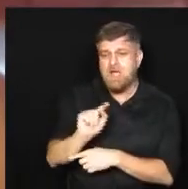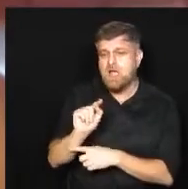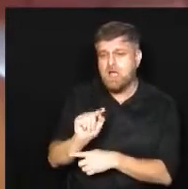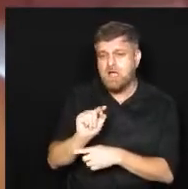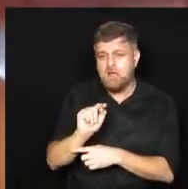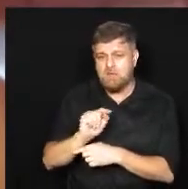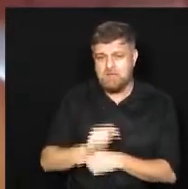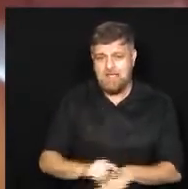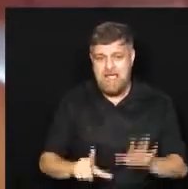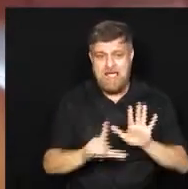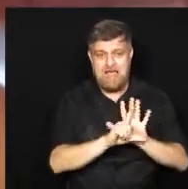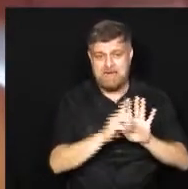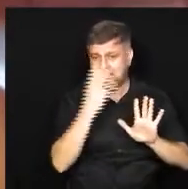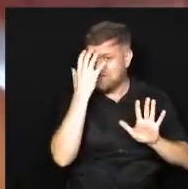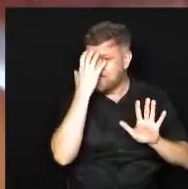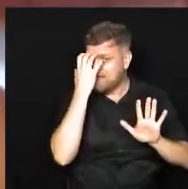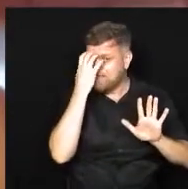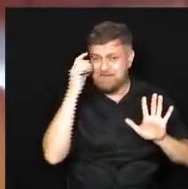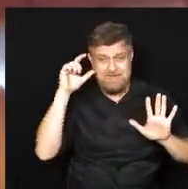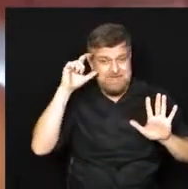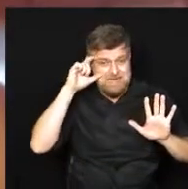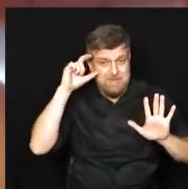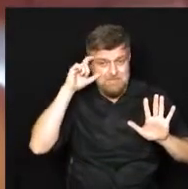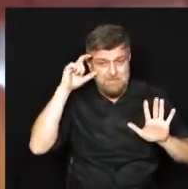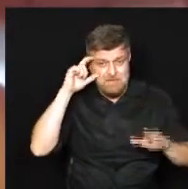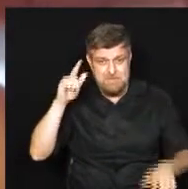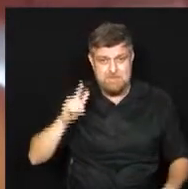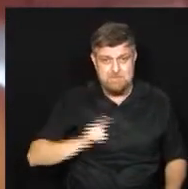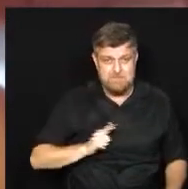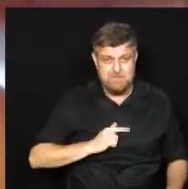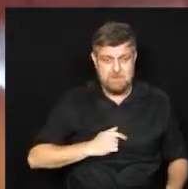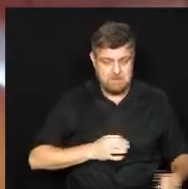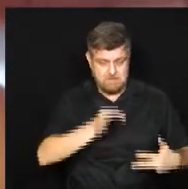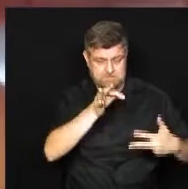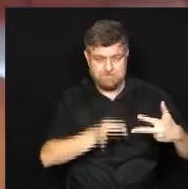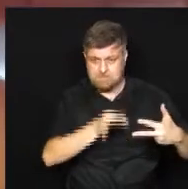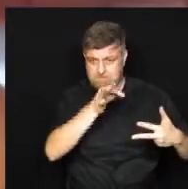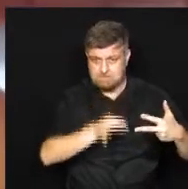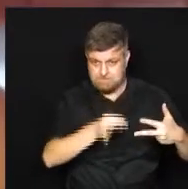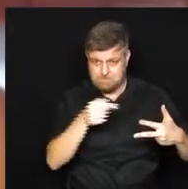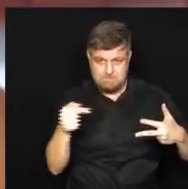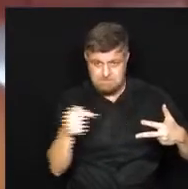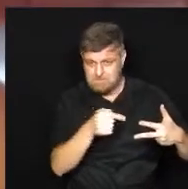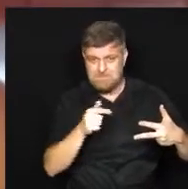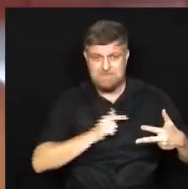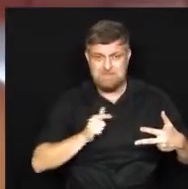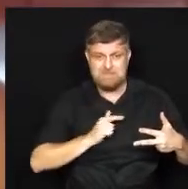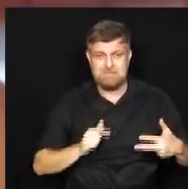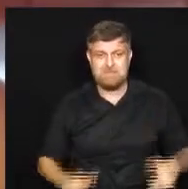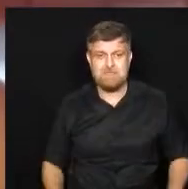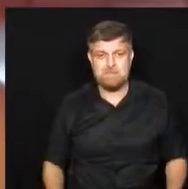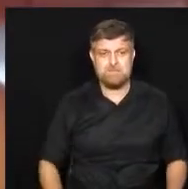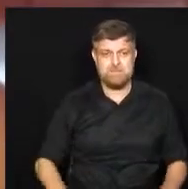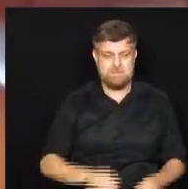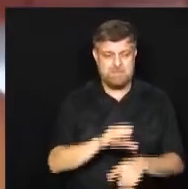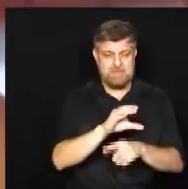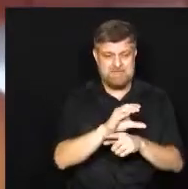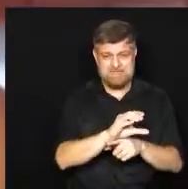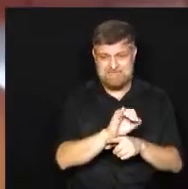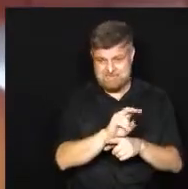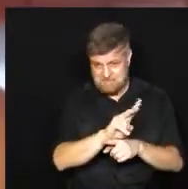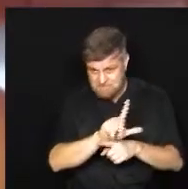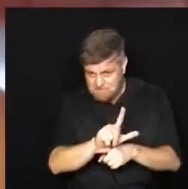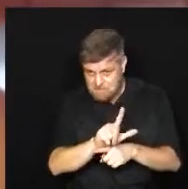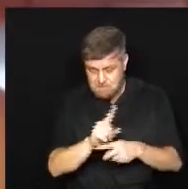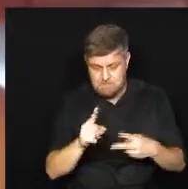fato da Lei Maria da Penha. Ela considera que as varas de juizado especializadas devem ter competência civil e criminal.